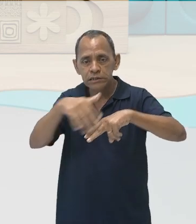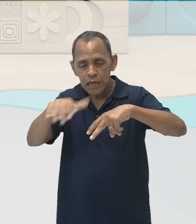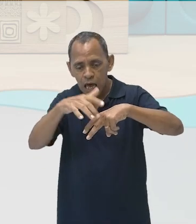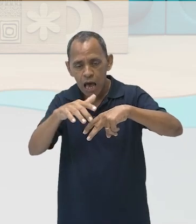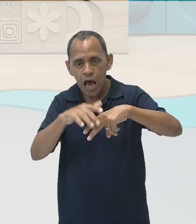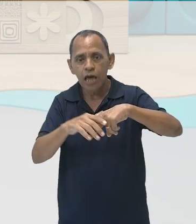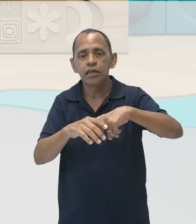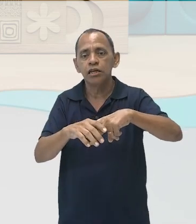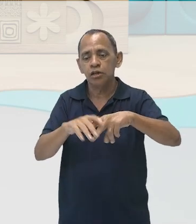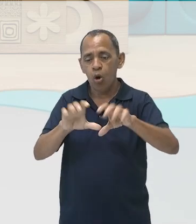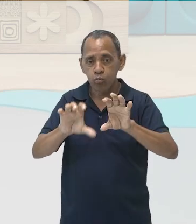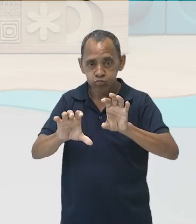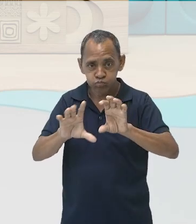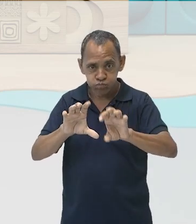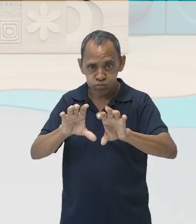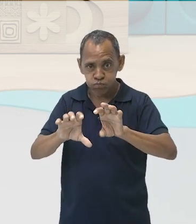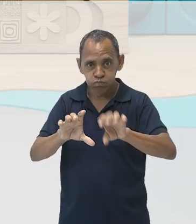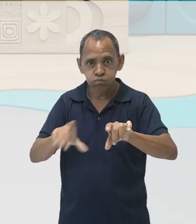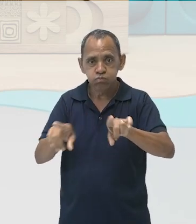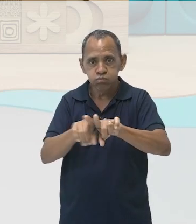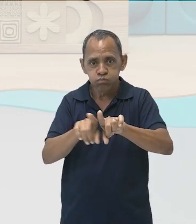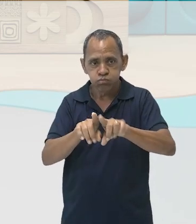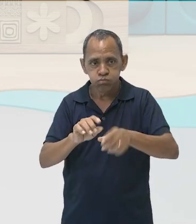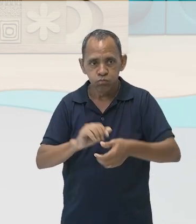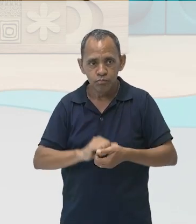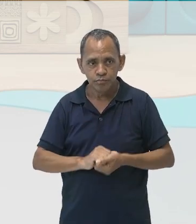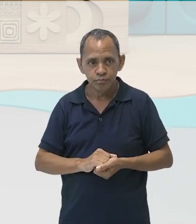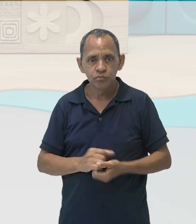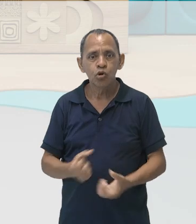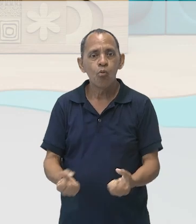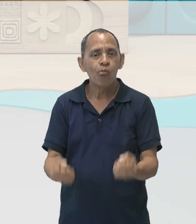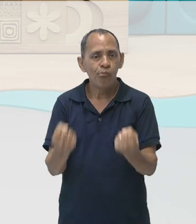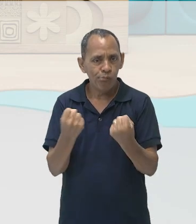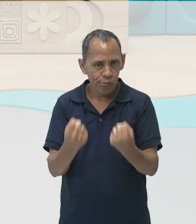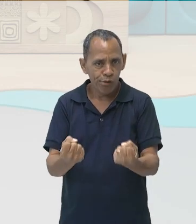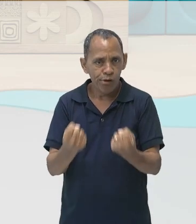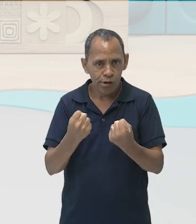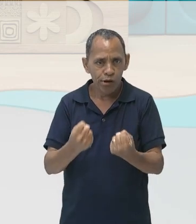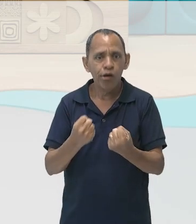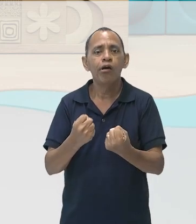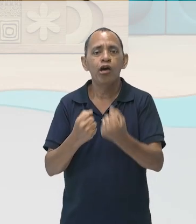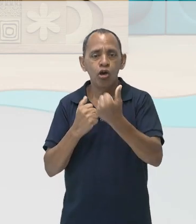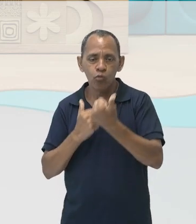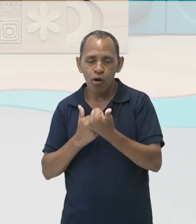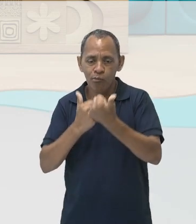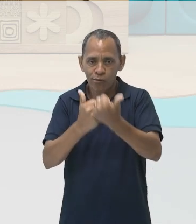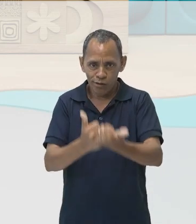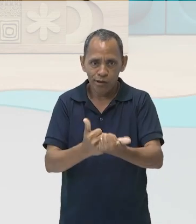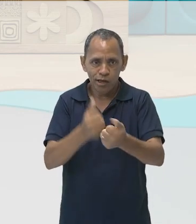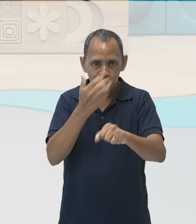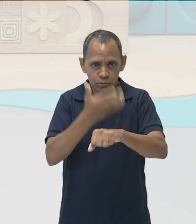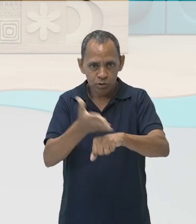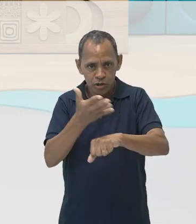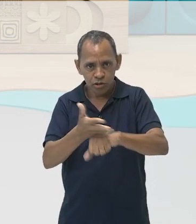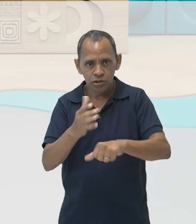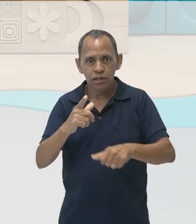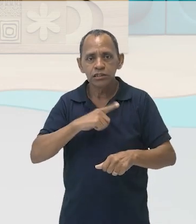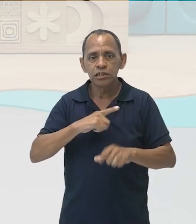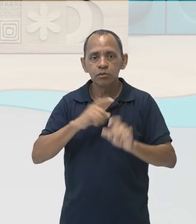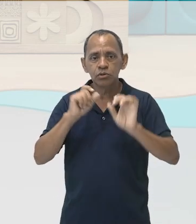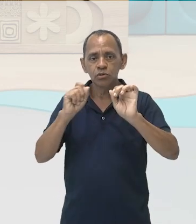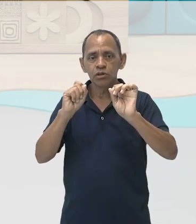glúteos. É um ótimo elemento aí que vai auxiliar nesse exercício. Nós temos também